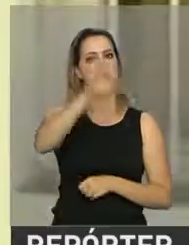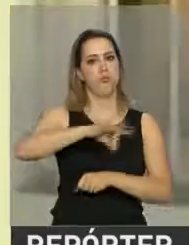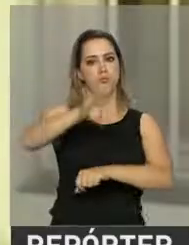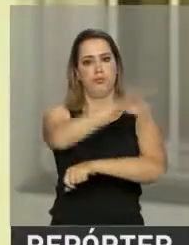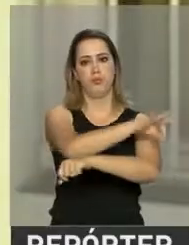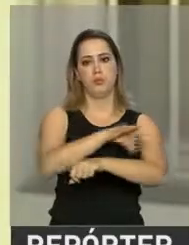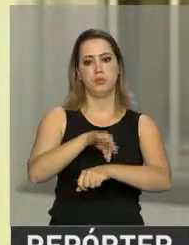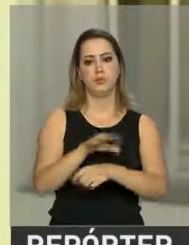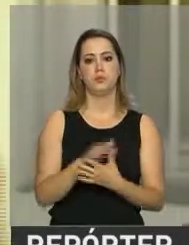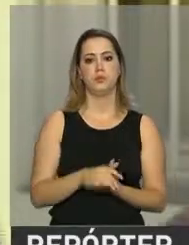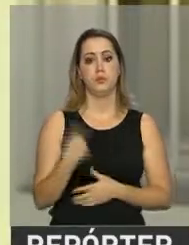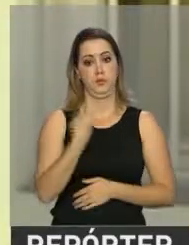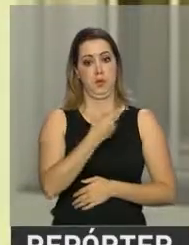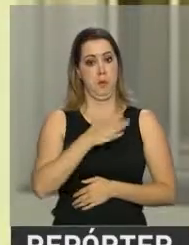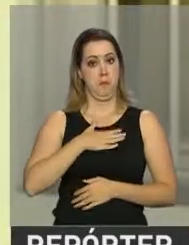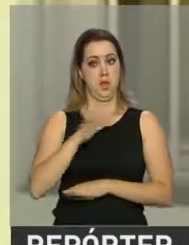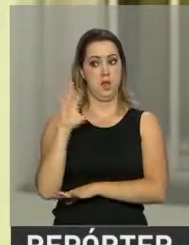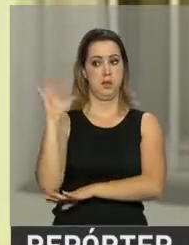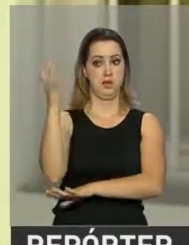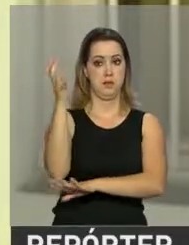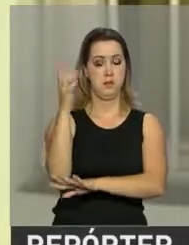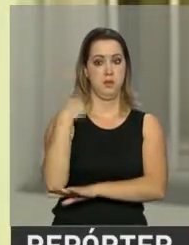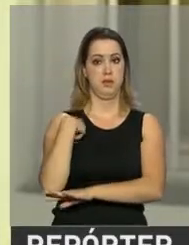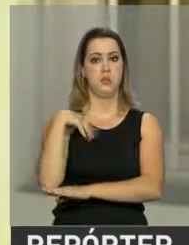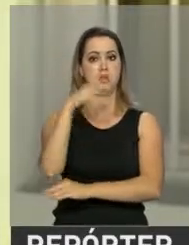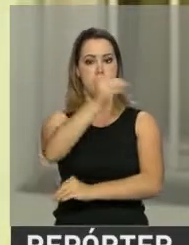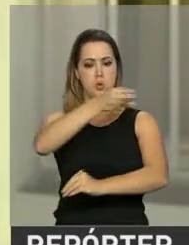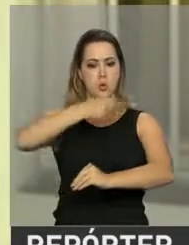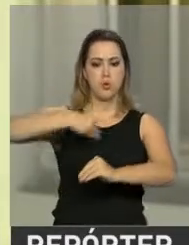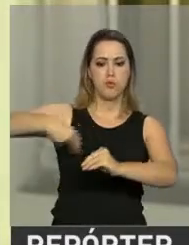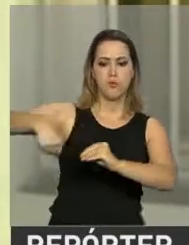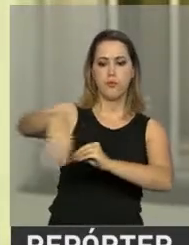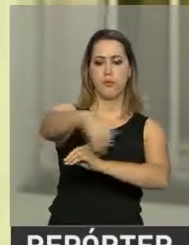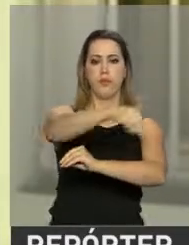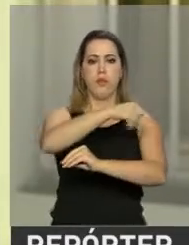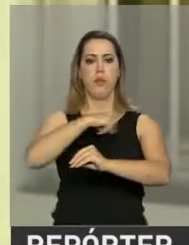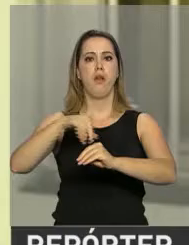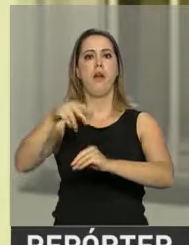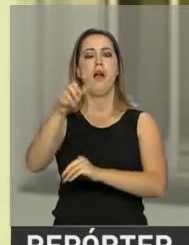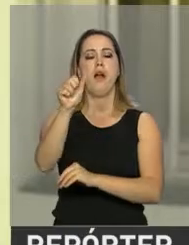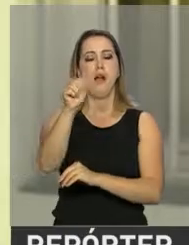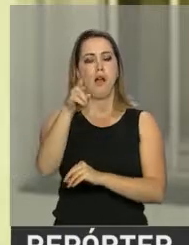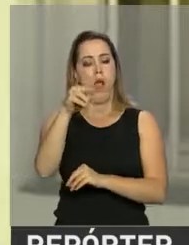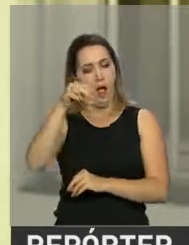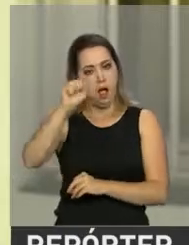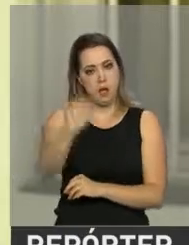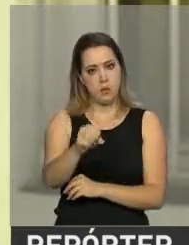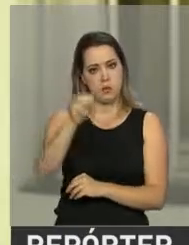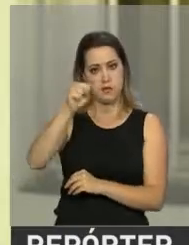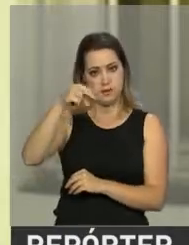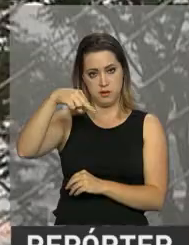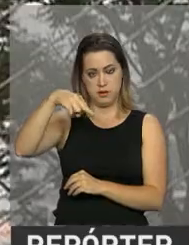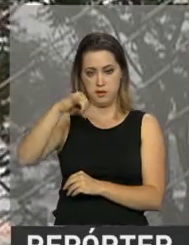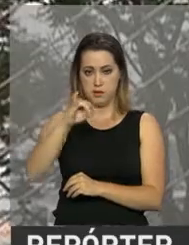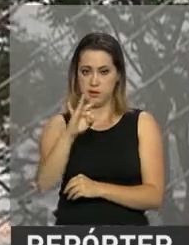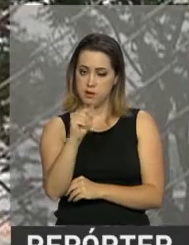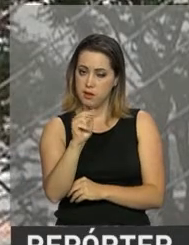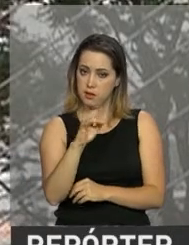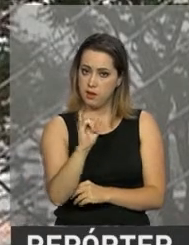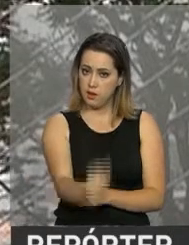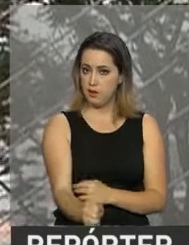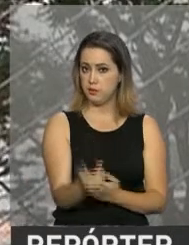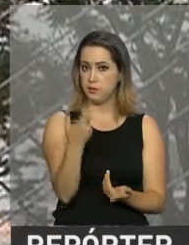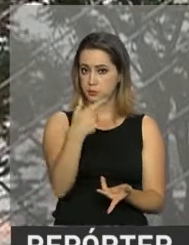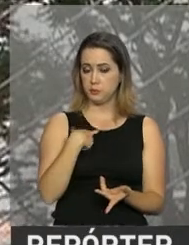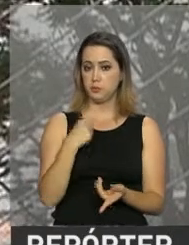longe. Minhas plantas aqui eu utilizo água sanitária. E não deixo água empoçada de jeito nenhum, porque sou um profissional da área. E as